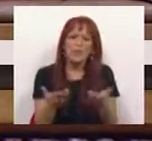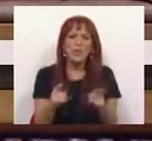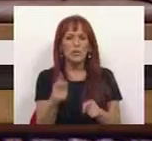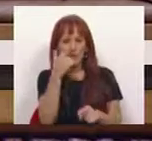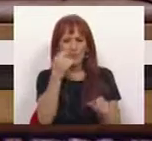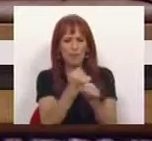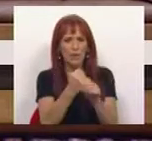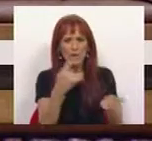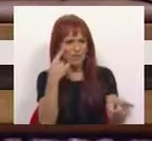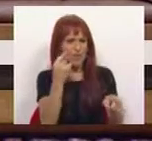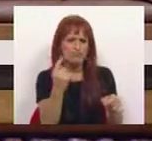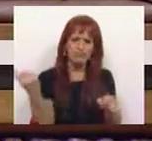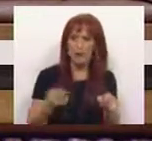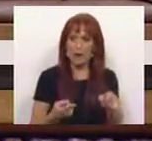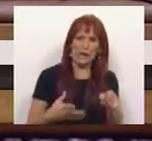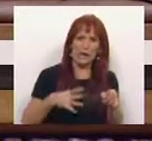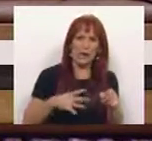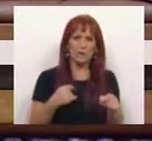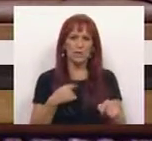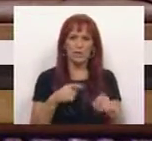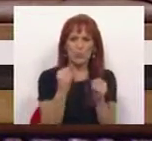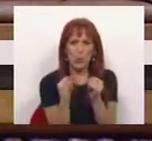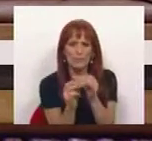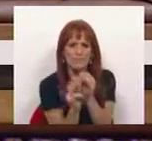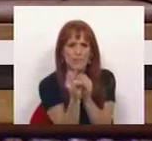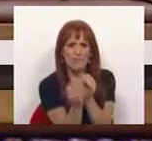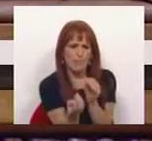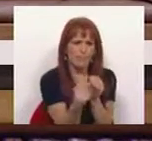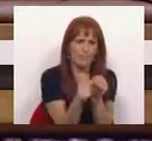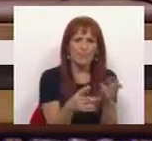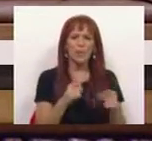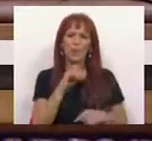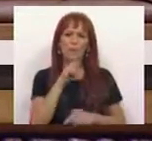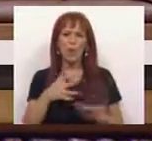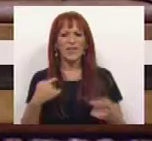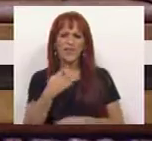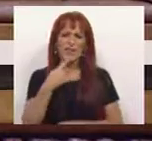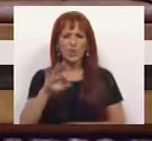de quem trabalha é que se viu forçado a proceder a um magro aumento desse valor. Bem podemos,